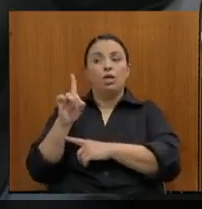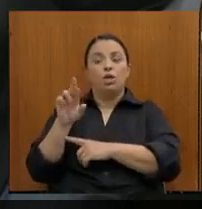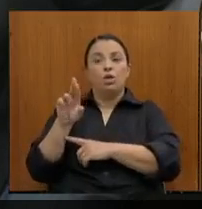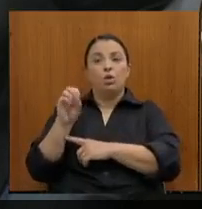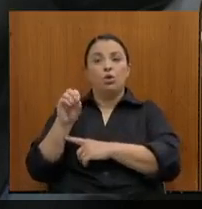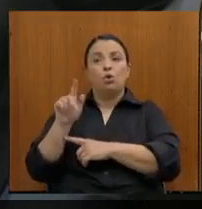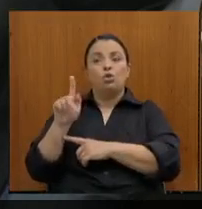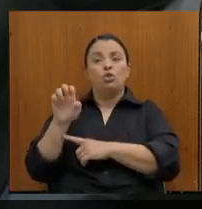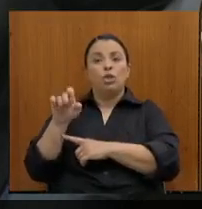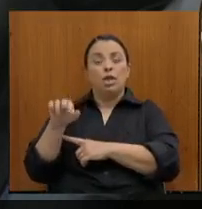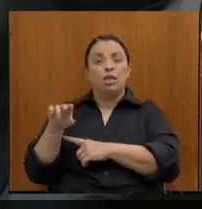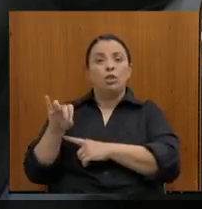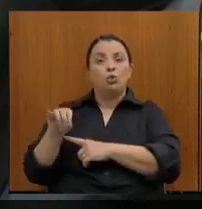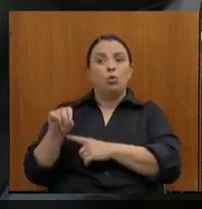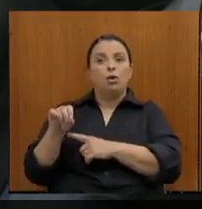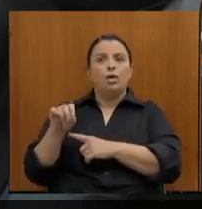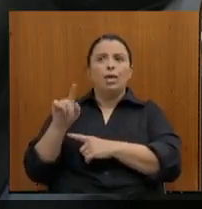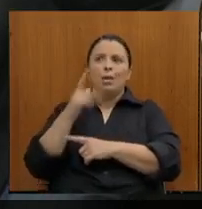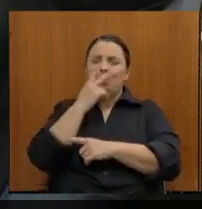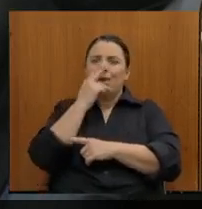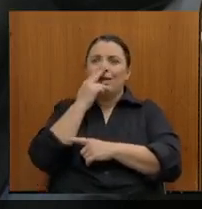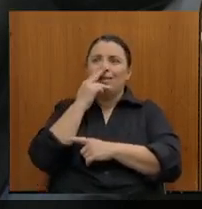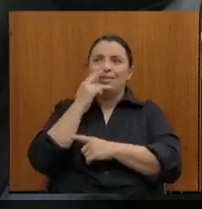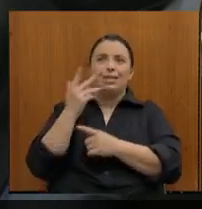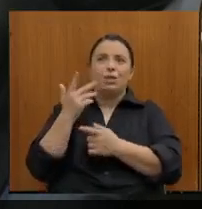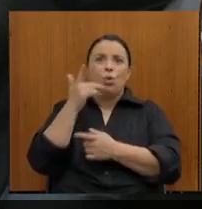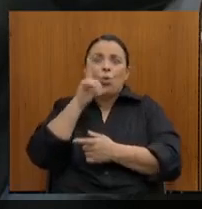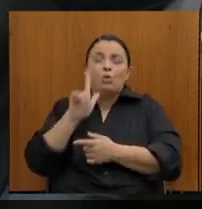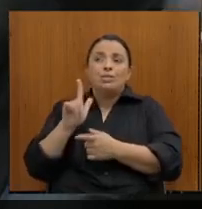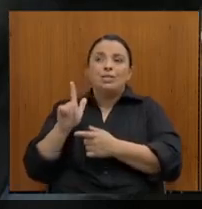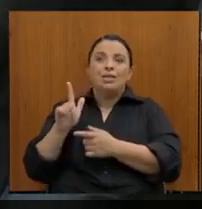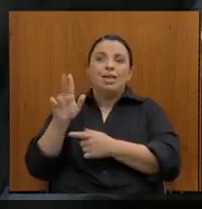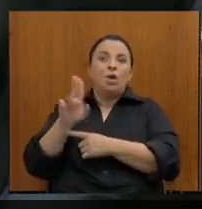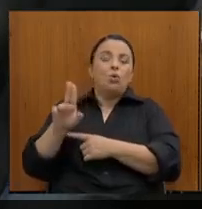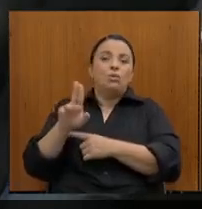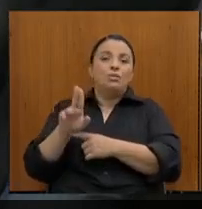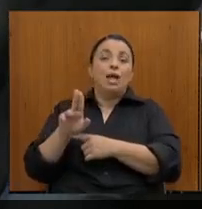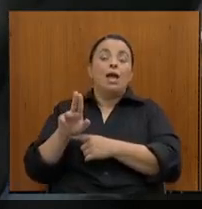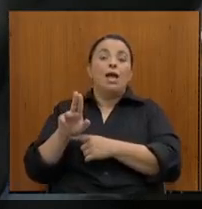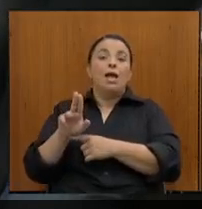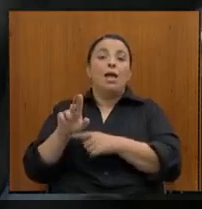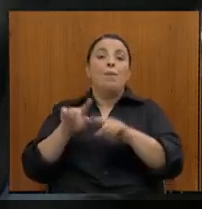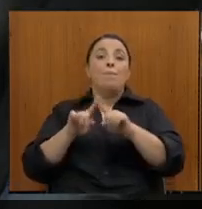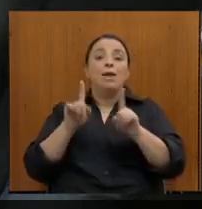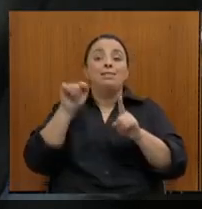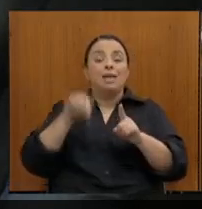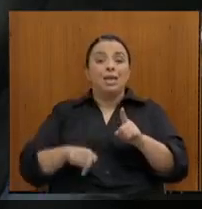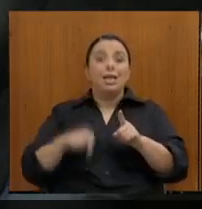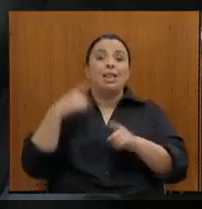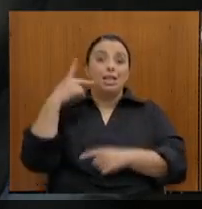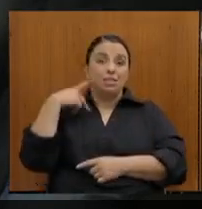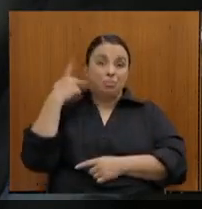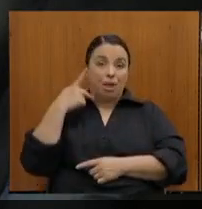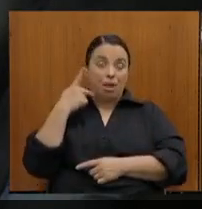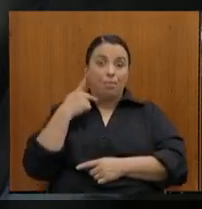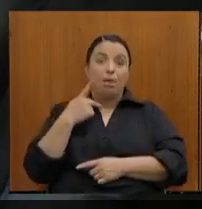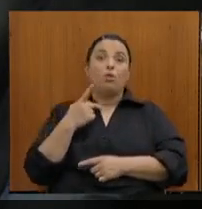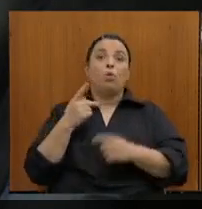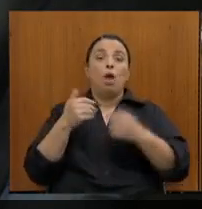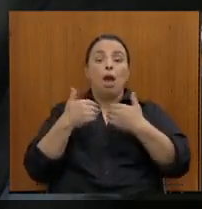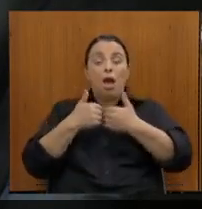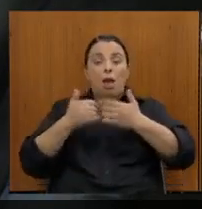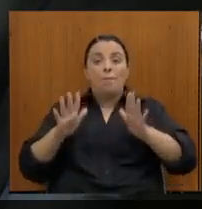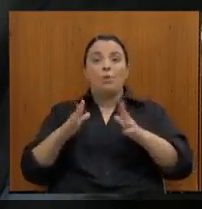Paraíso energético inalcançável que inauguramos neste falamento as discussões sobre o hidrogênio